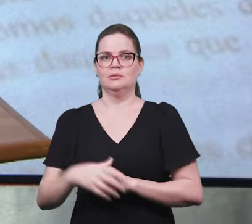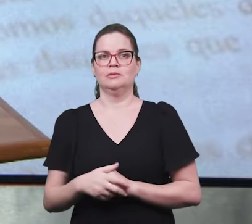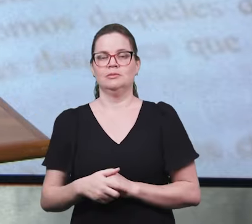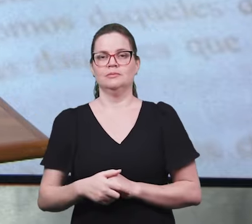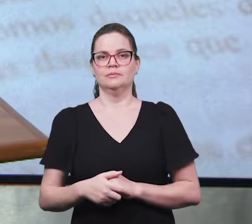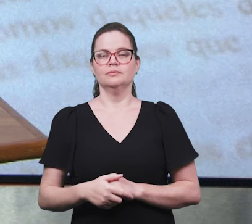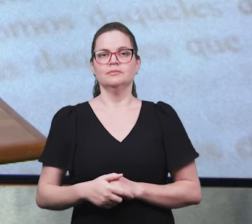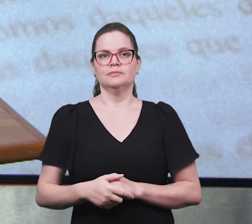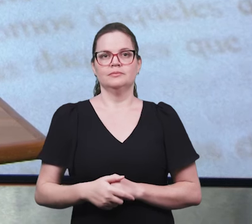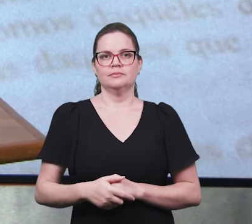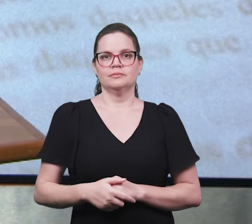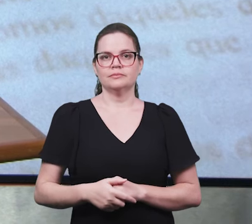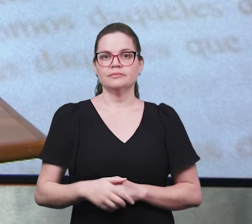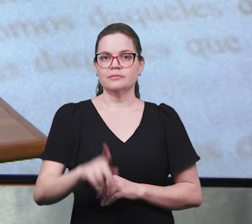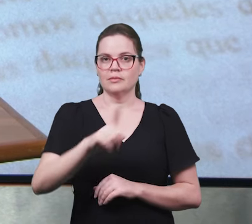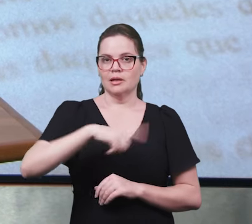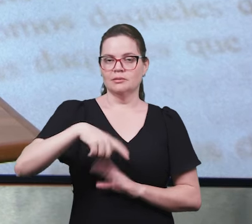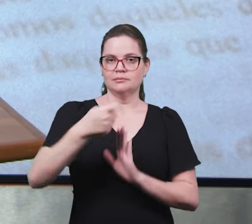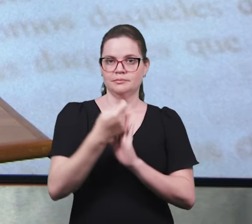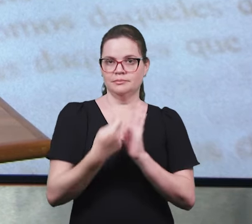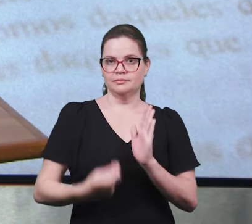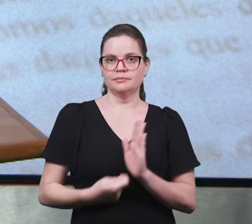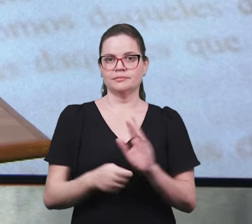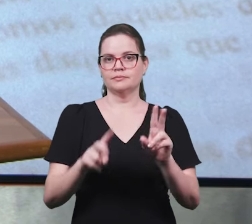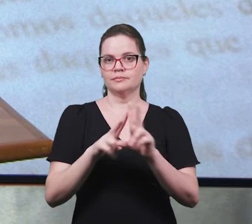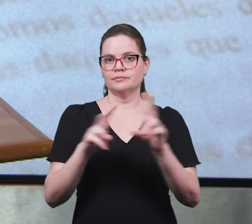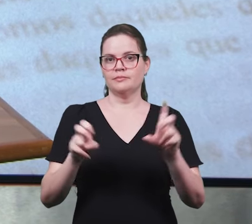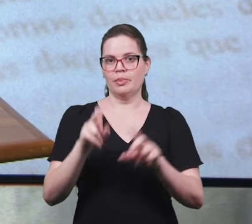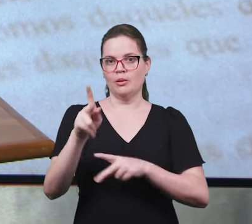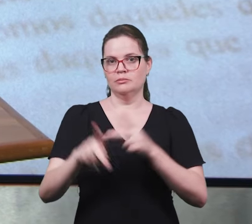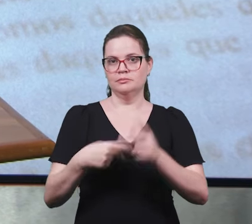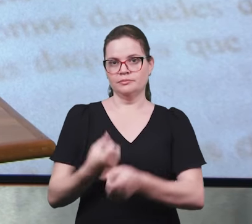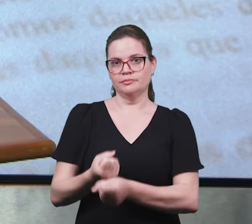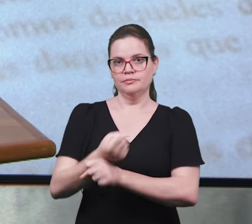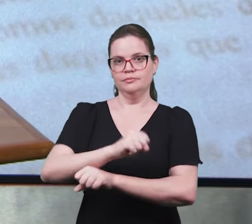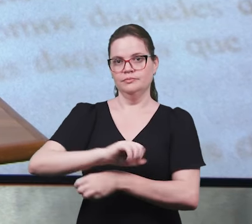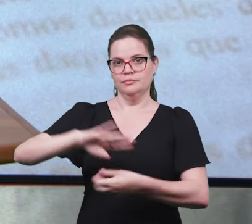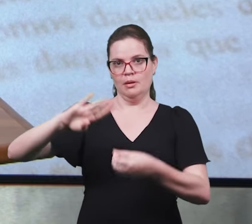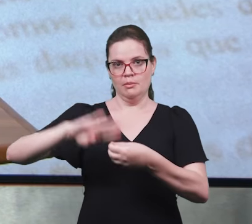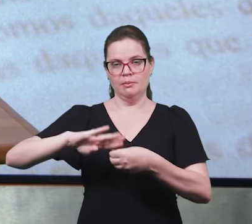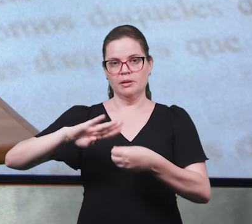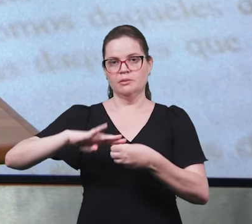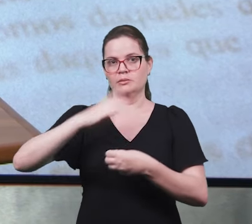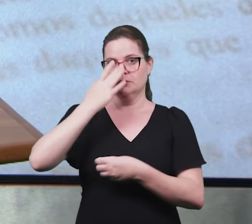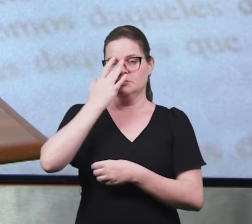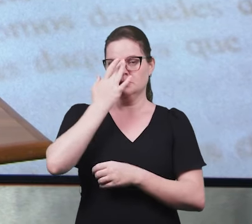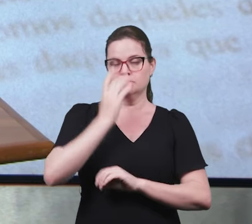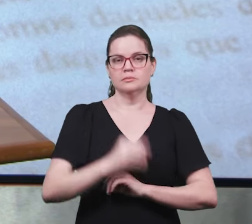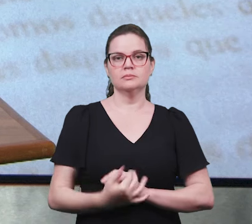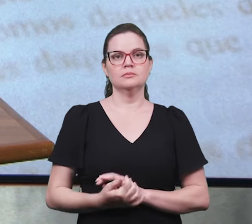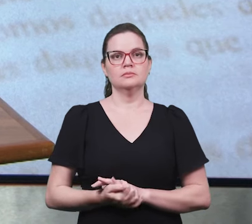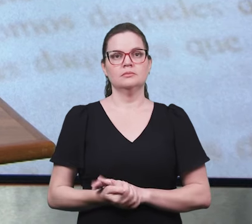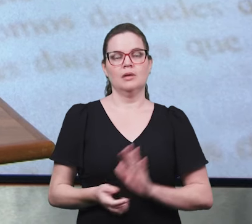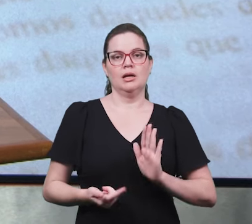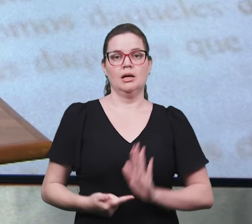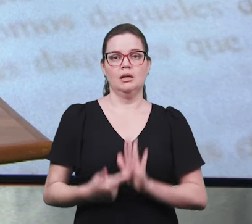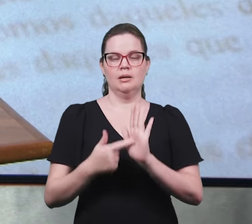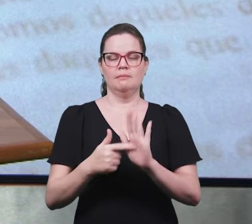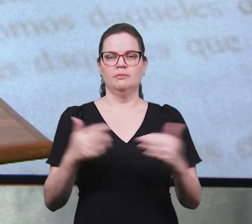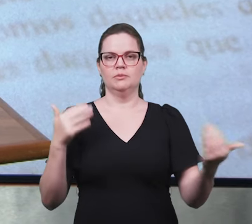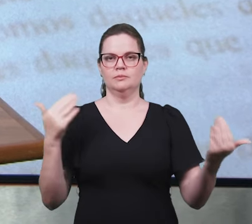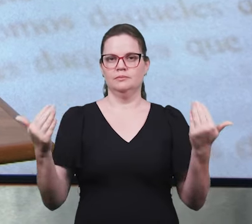Escrevendo aos cativos da Babilônia, o escritor inspirado de Reis traça um